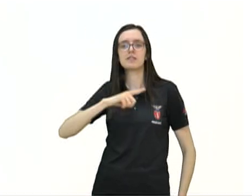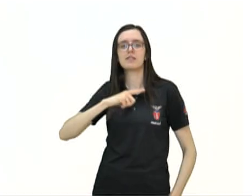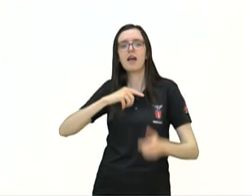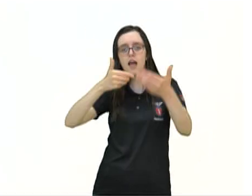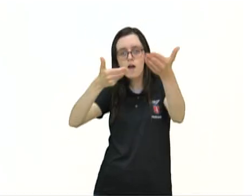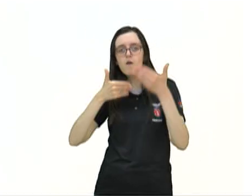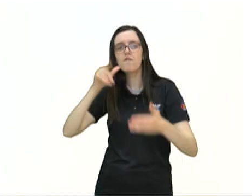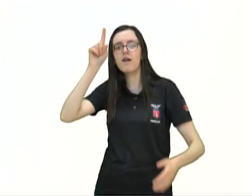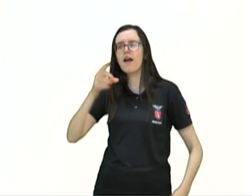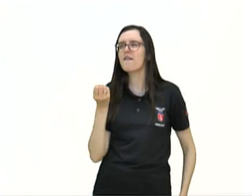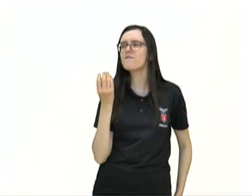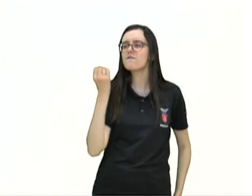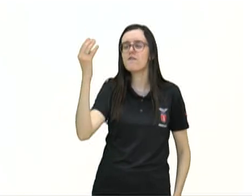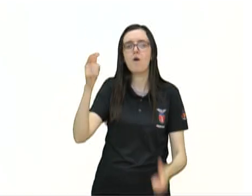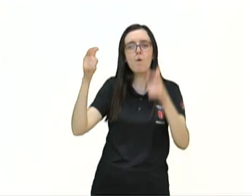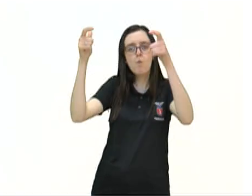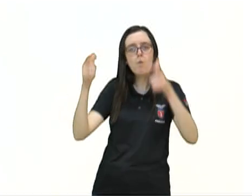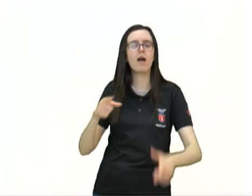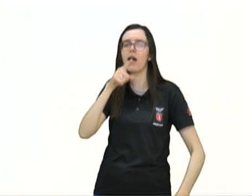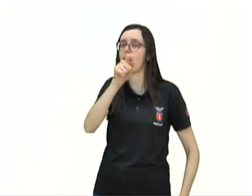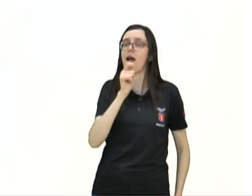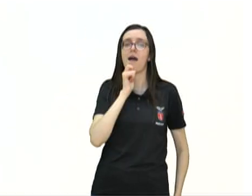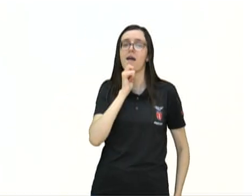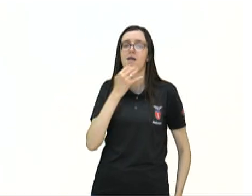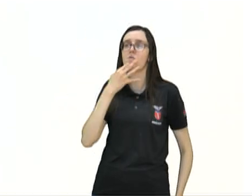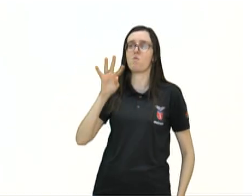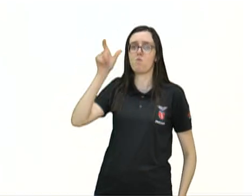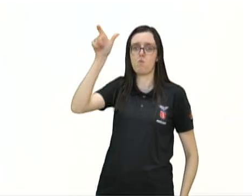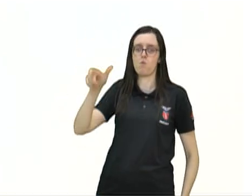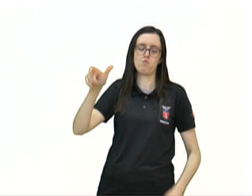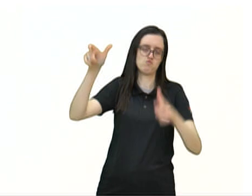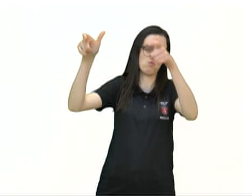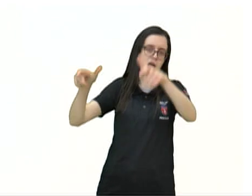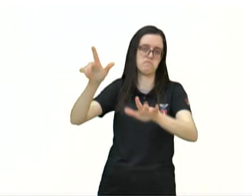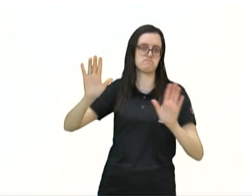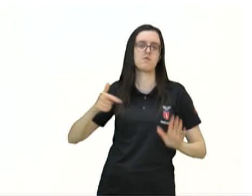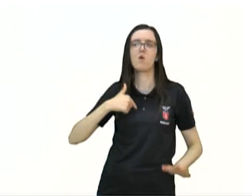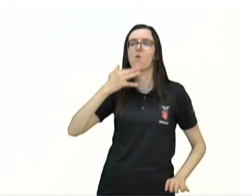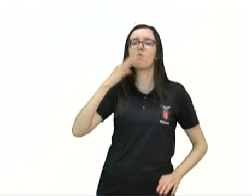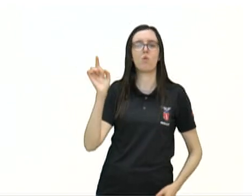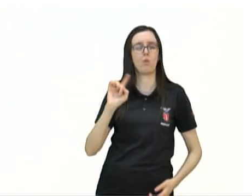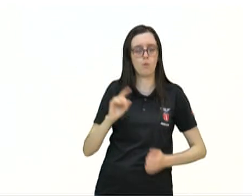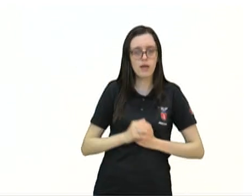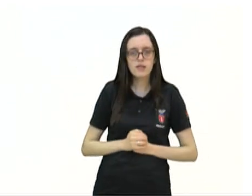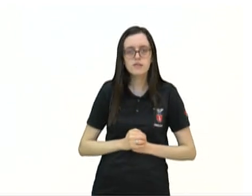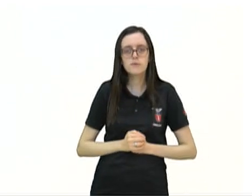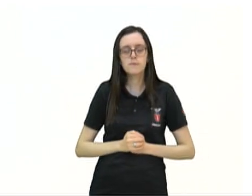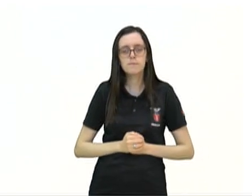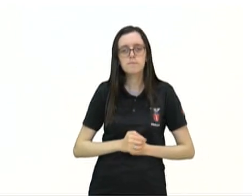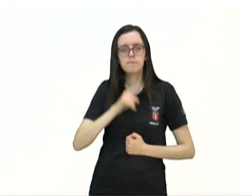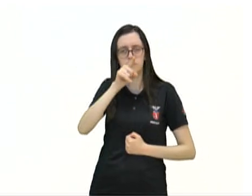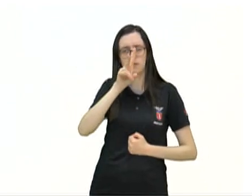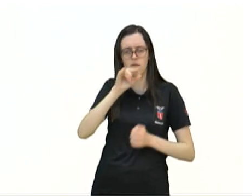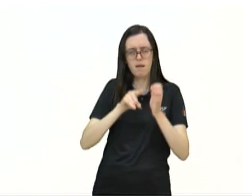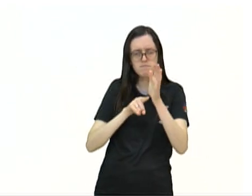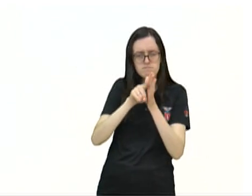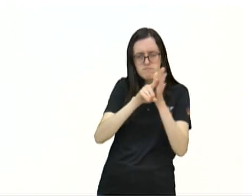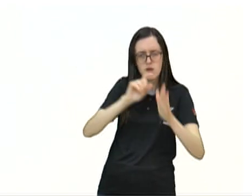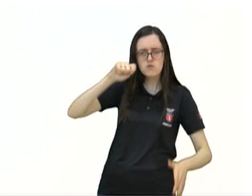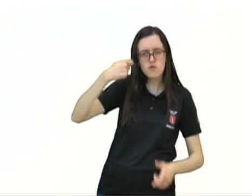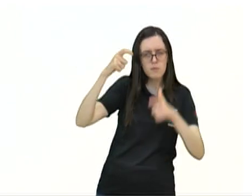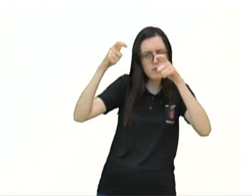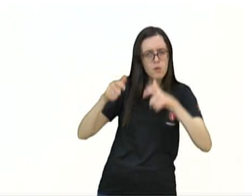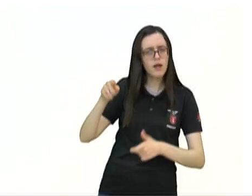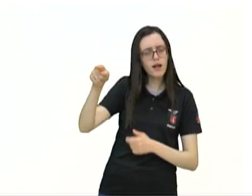uma viagem para um lugar que você ainda não conhece, então você vai para esse lugar que você não conhece, você faria uma pesquisa sobre o